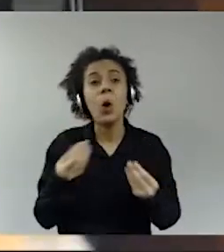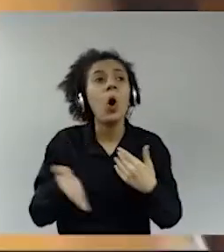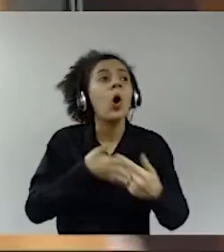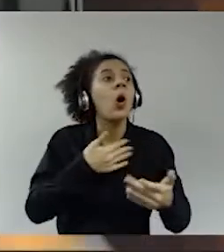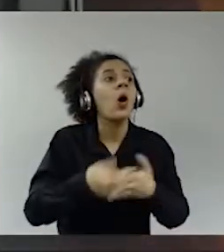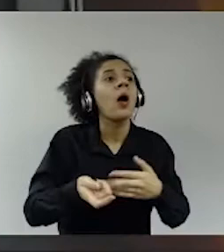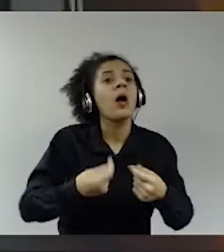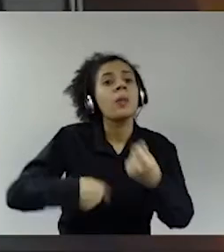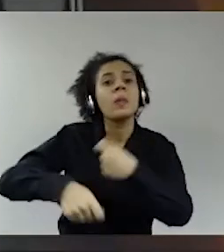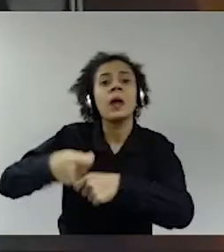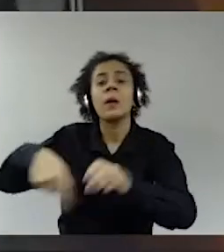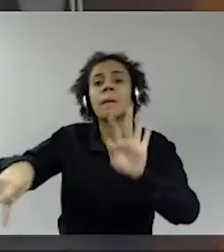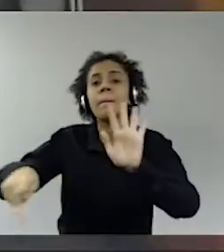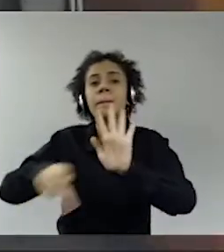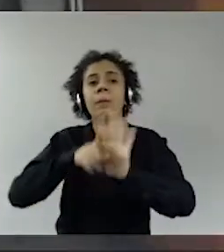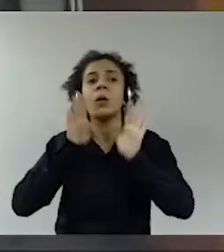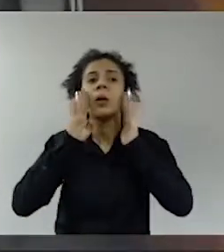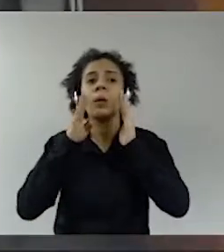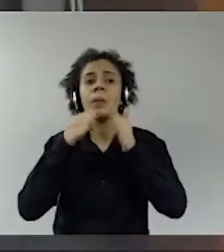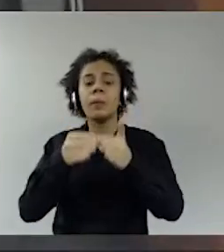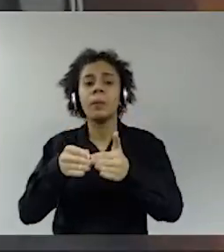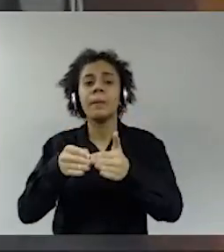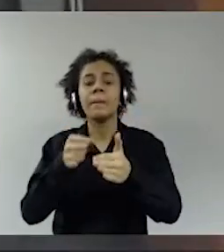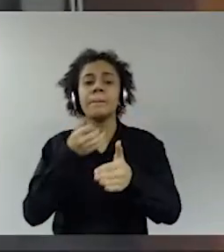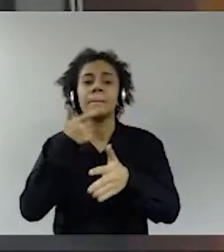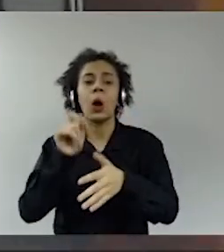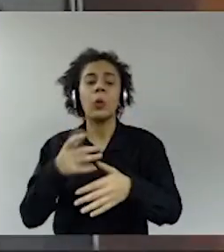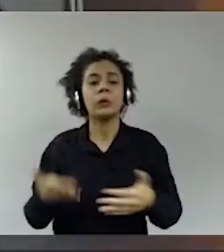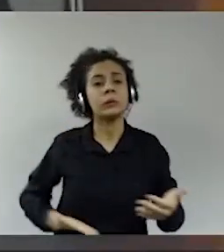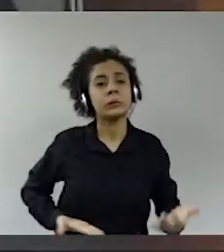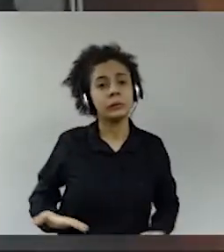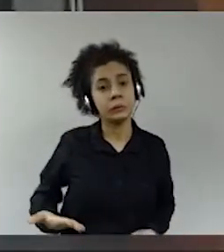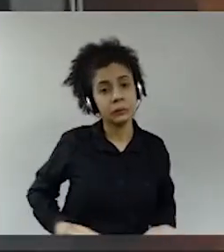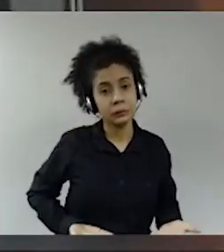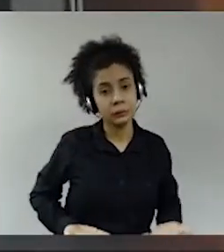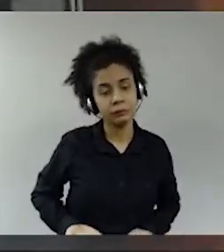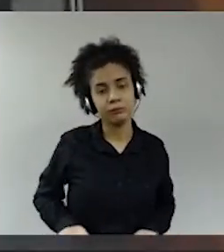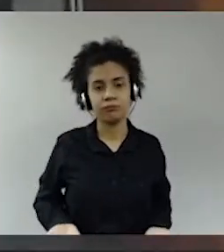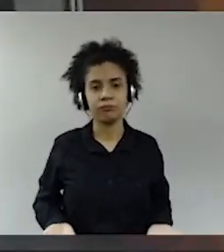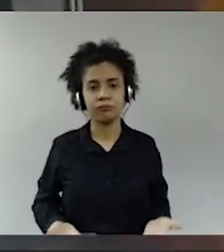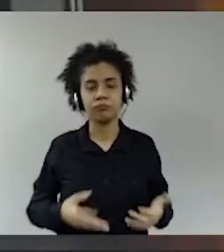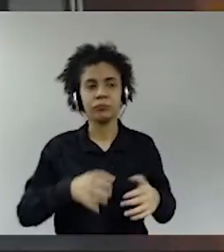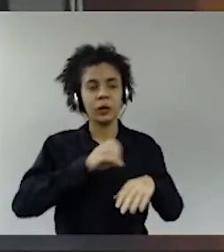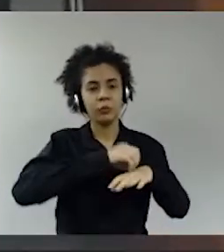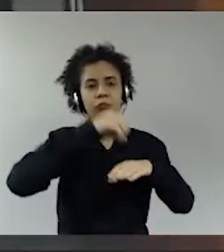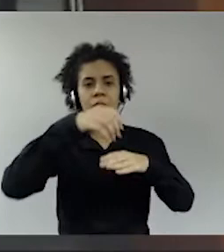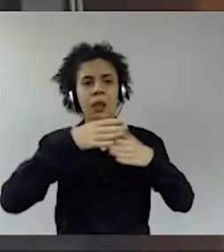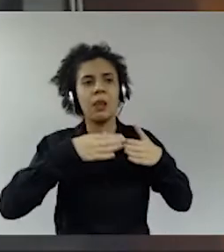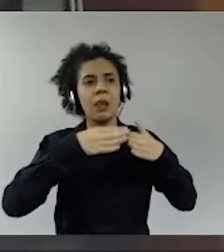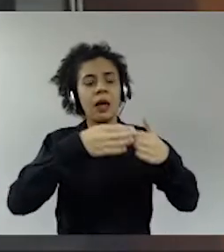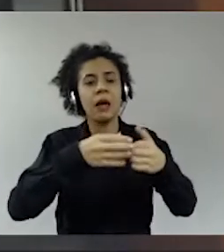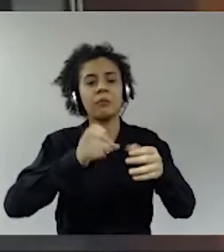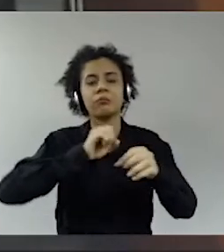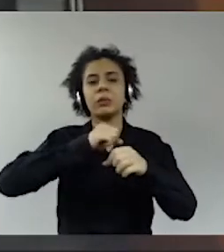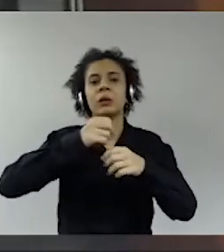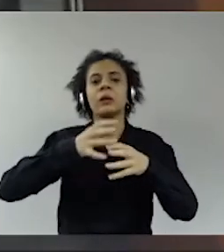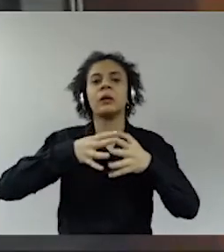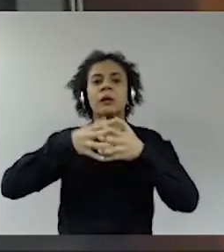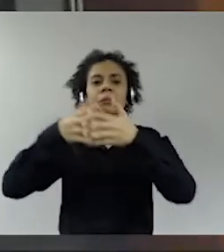negócio relacionado ao bem ou ao serviço. Importação, propriedade,